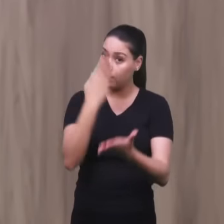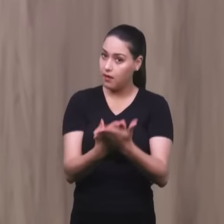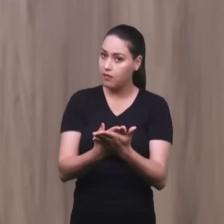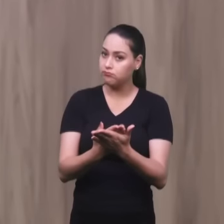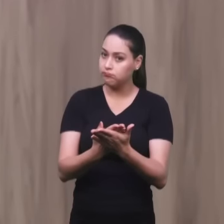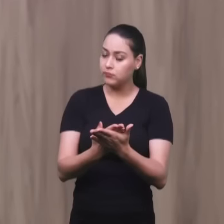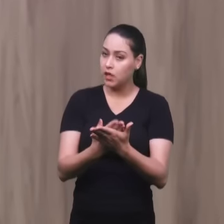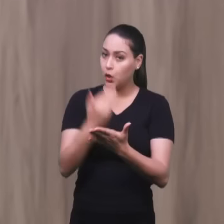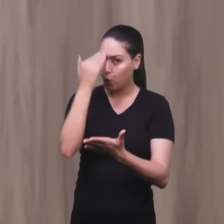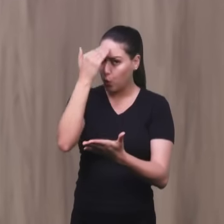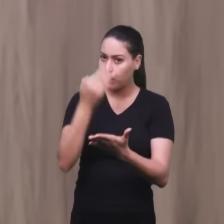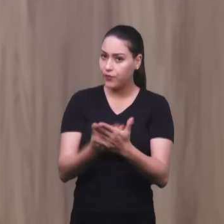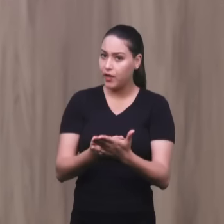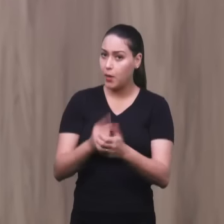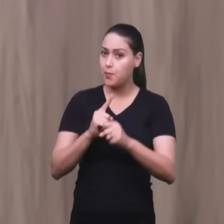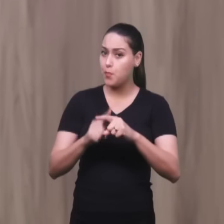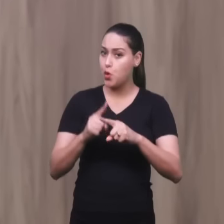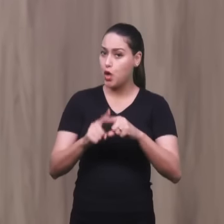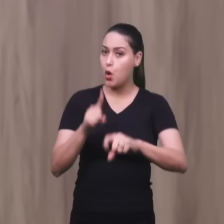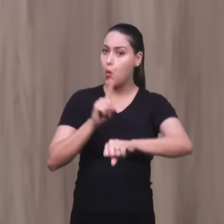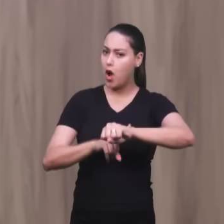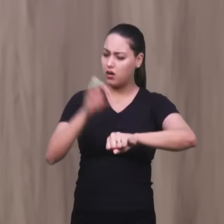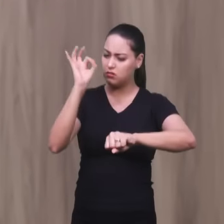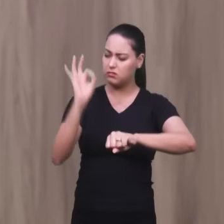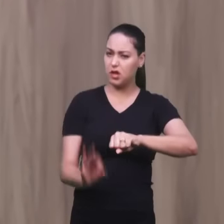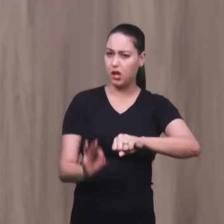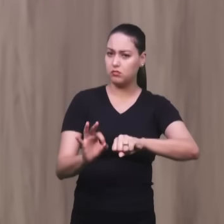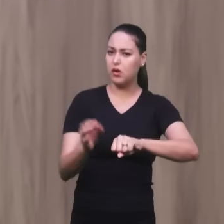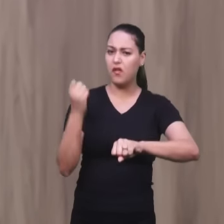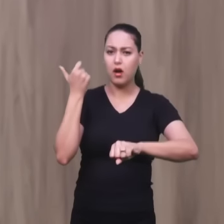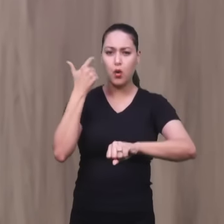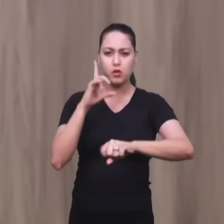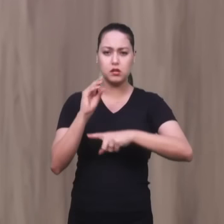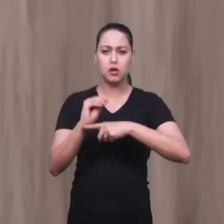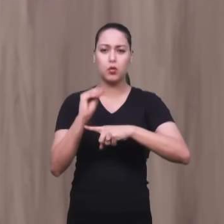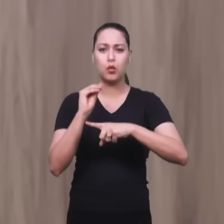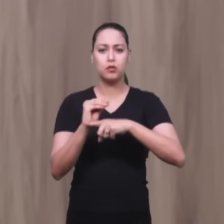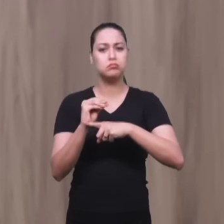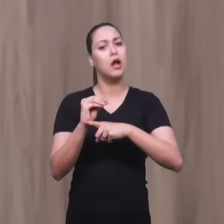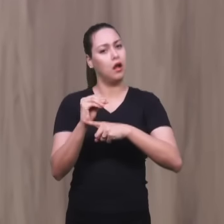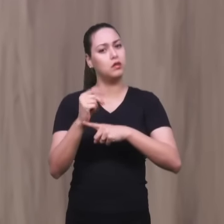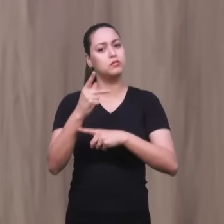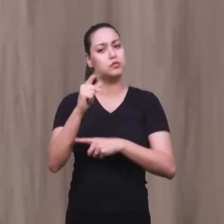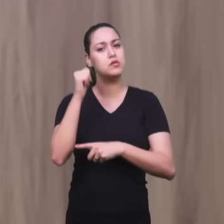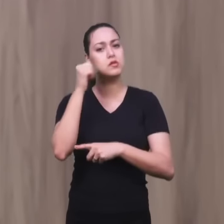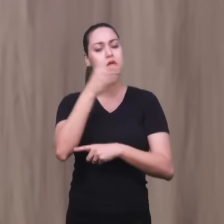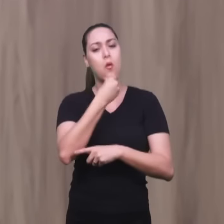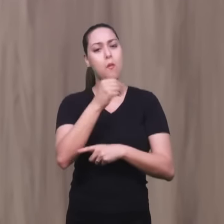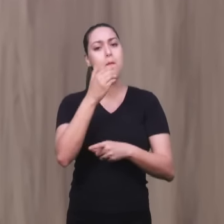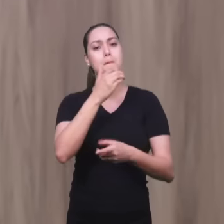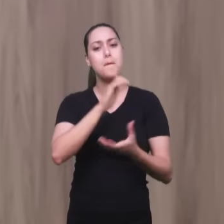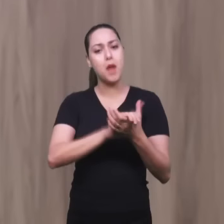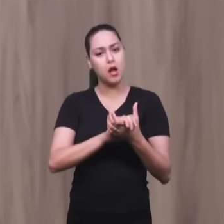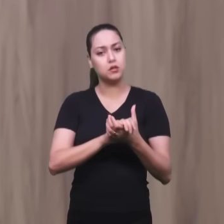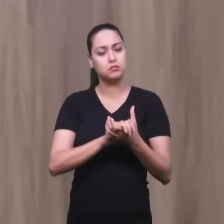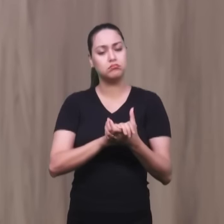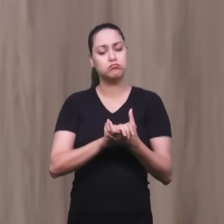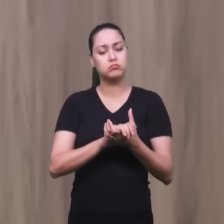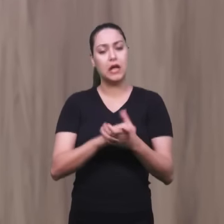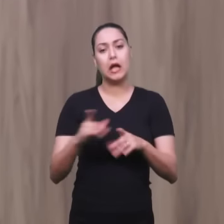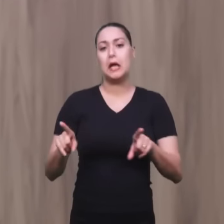E poderá Cuidar Do seu esposo E também Ela terá Um aumento